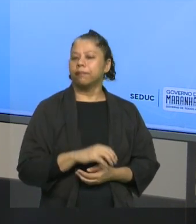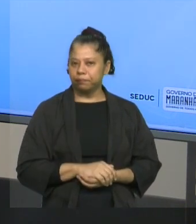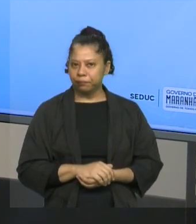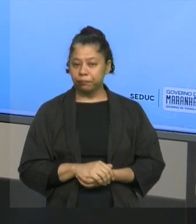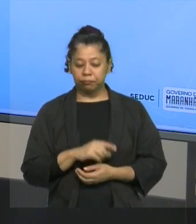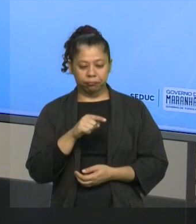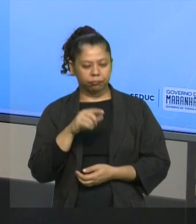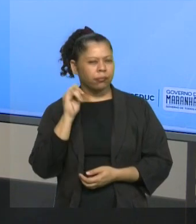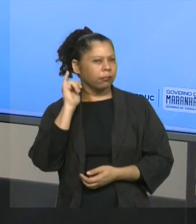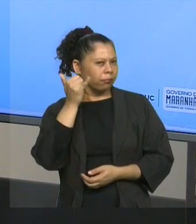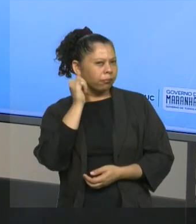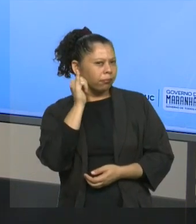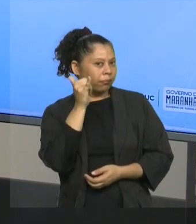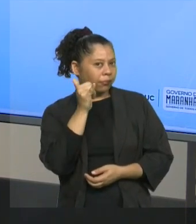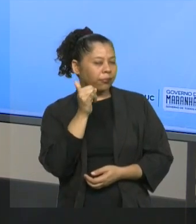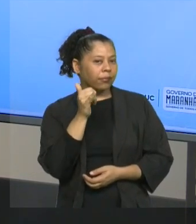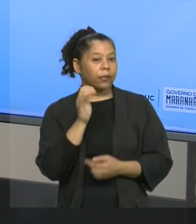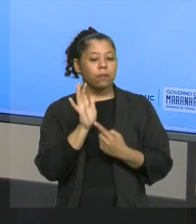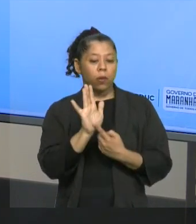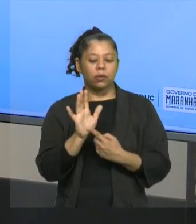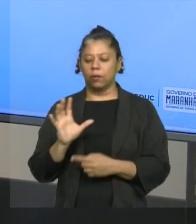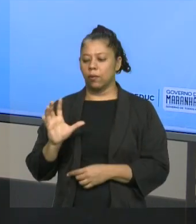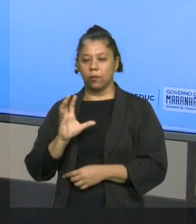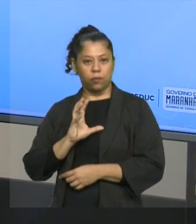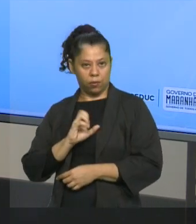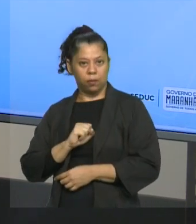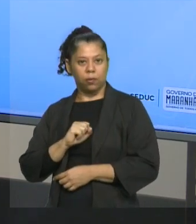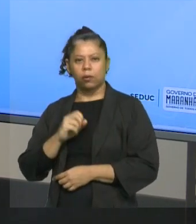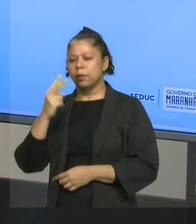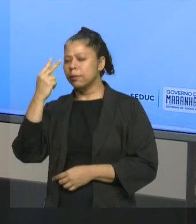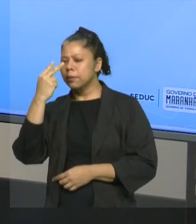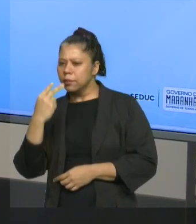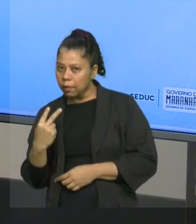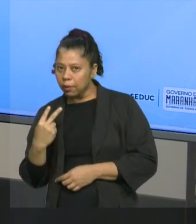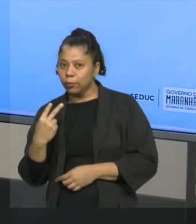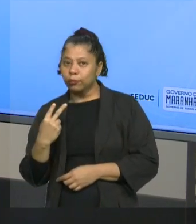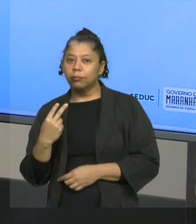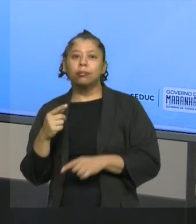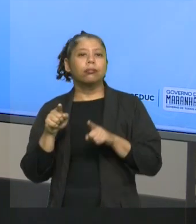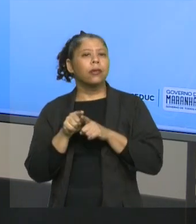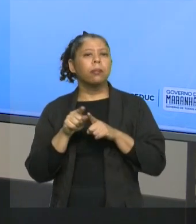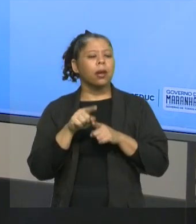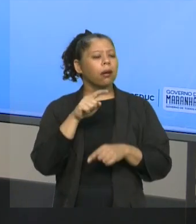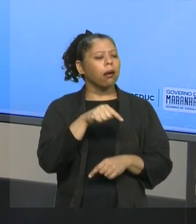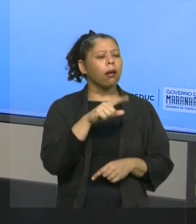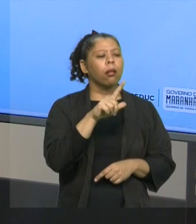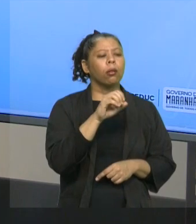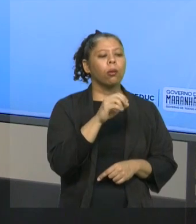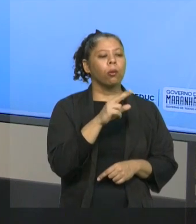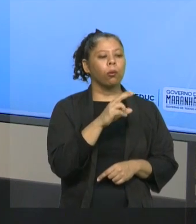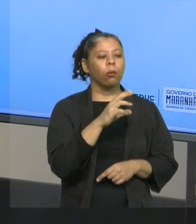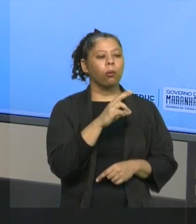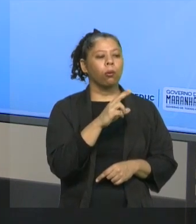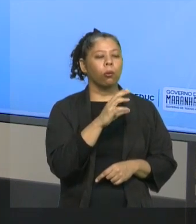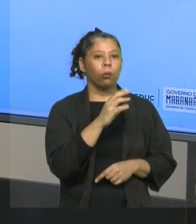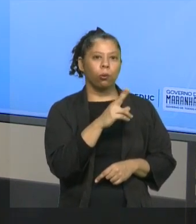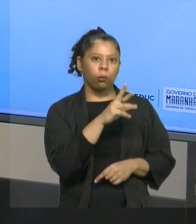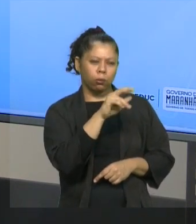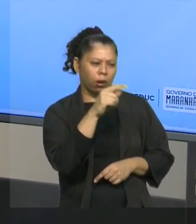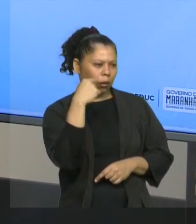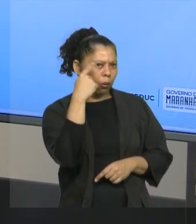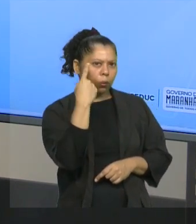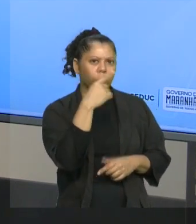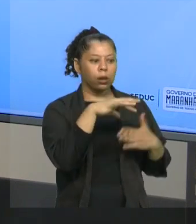a fábula, o amor, além de cego, é guiado pela loucura. Vamos pensar um pouquinho